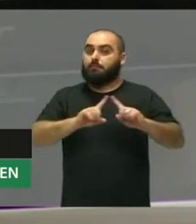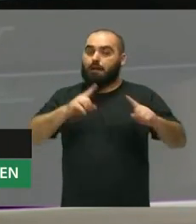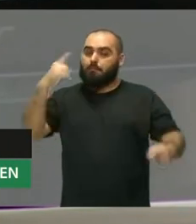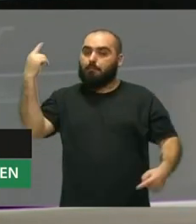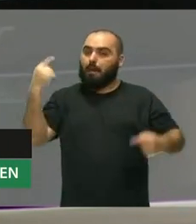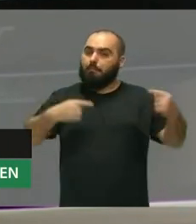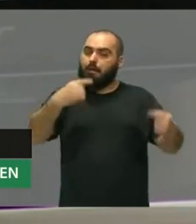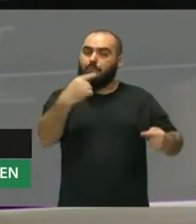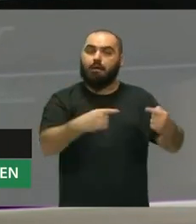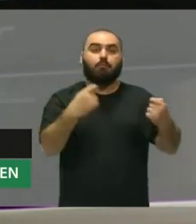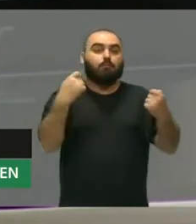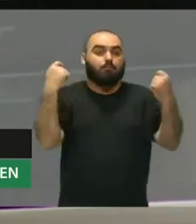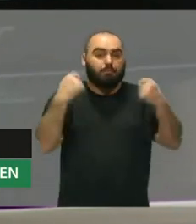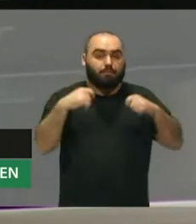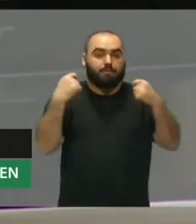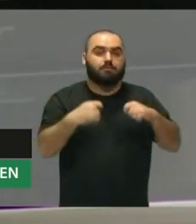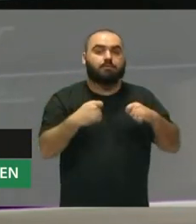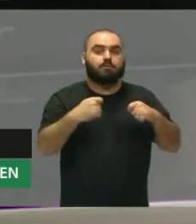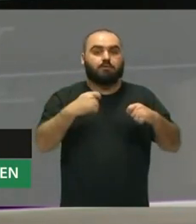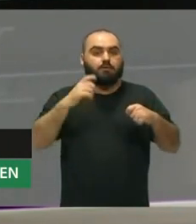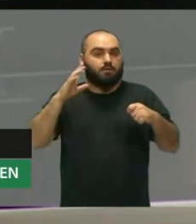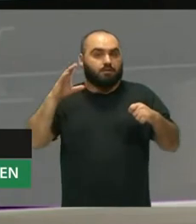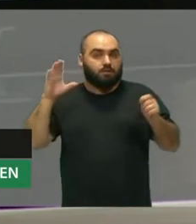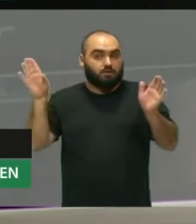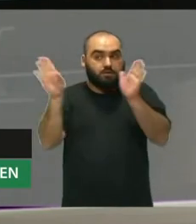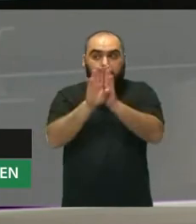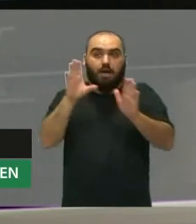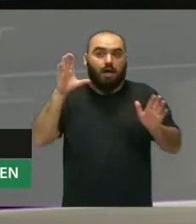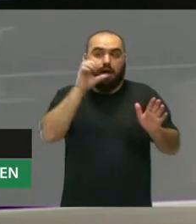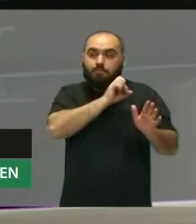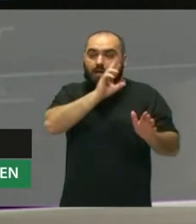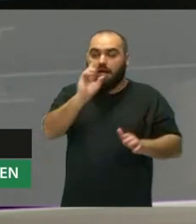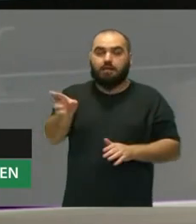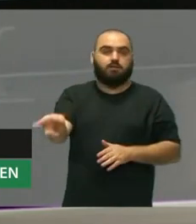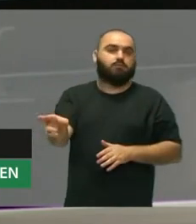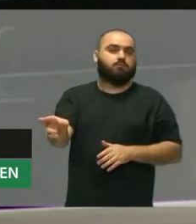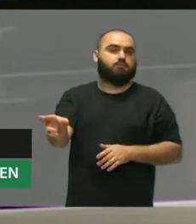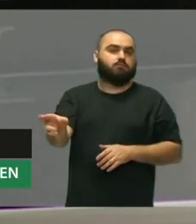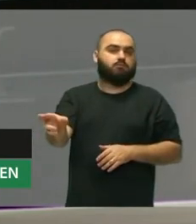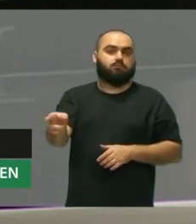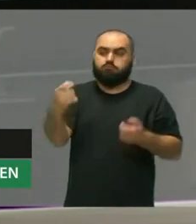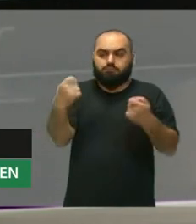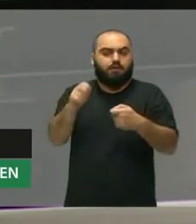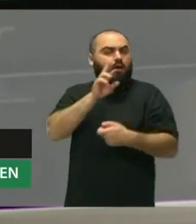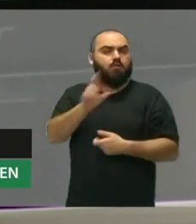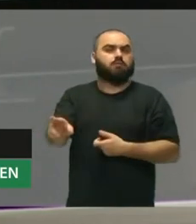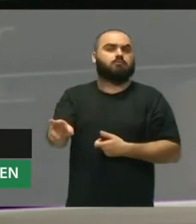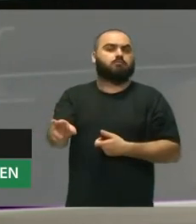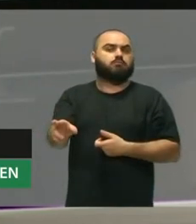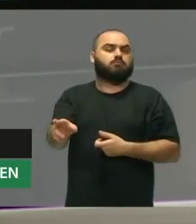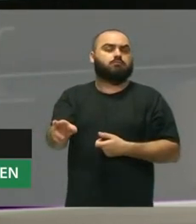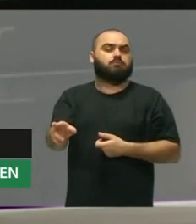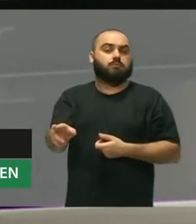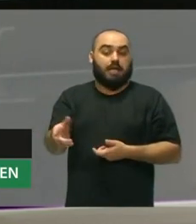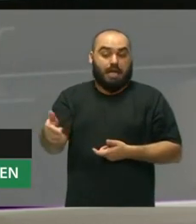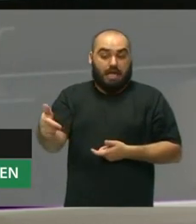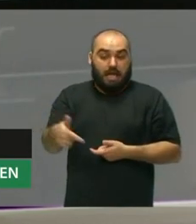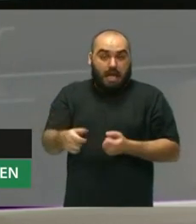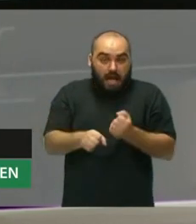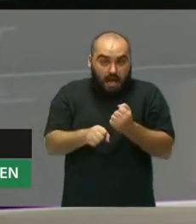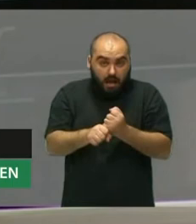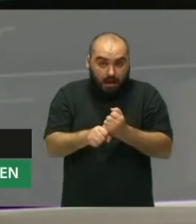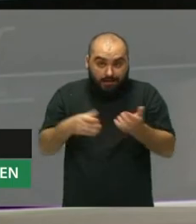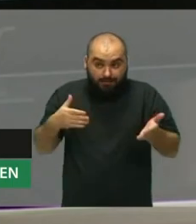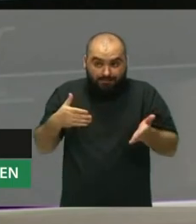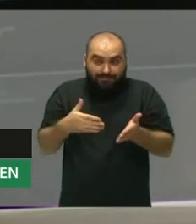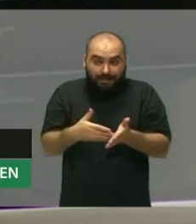que trazer a discussão para a razão. Nós temos que ser racionais. Esse ano, até